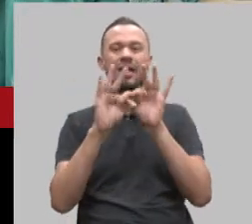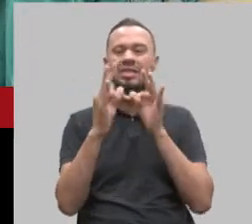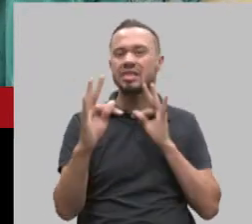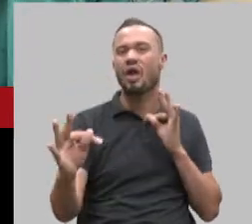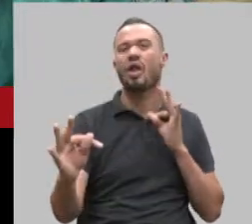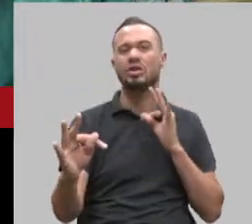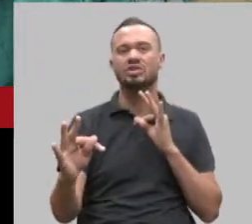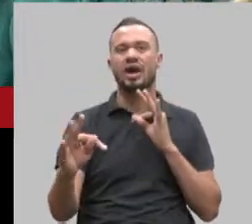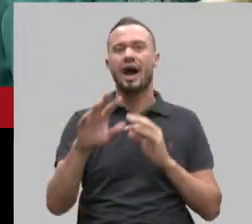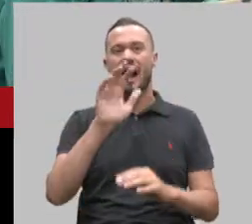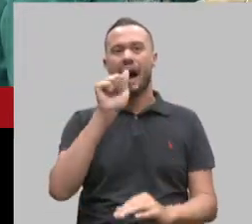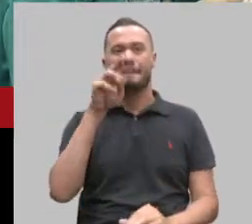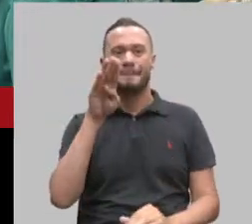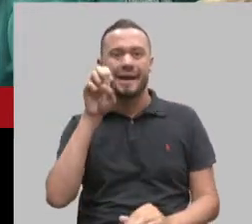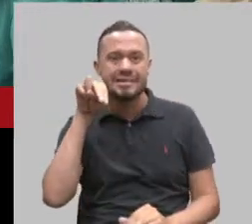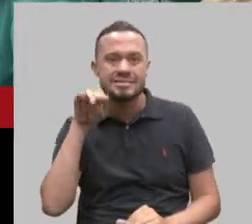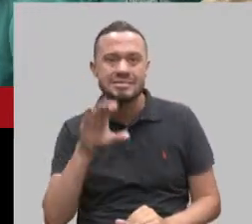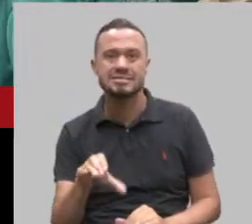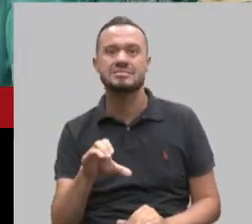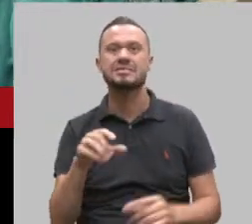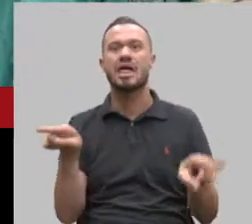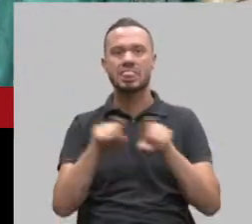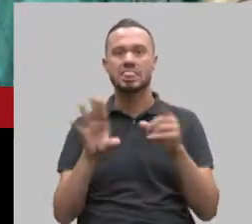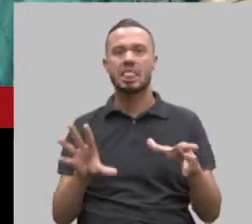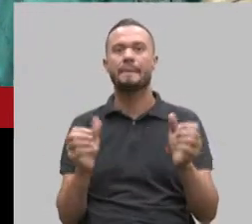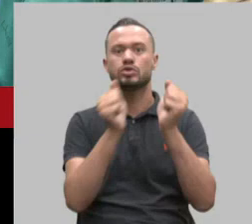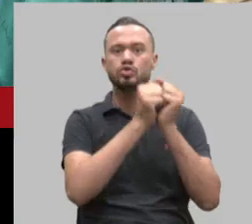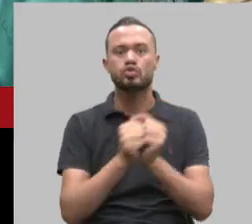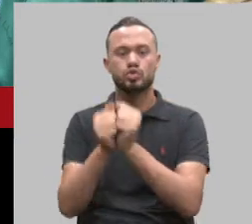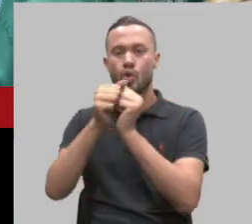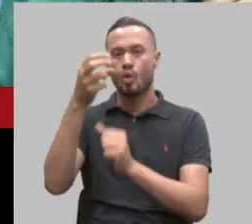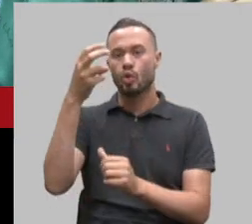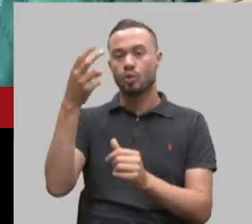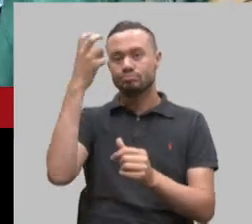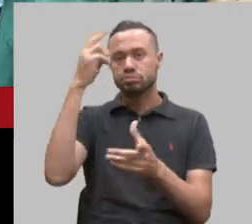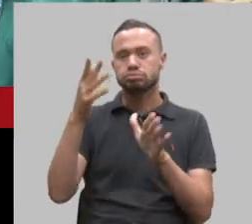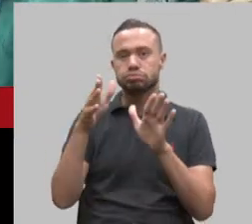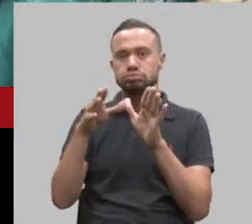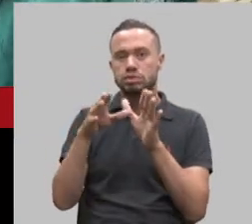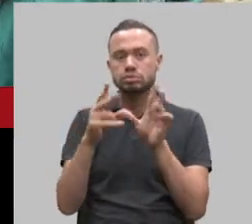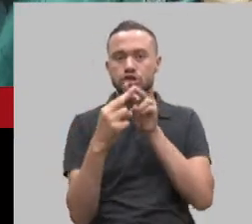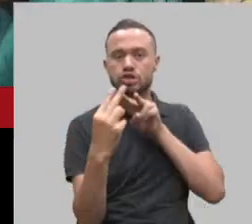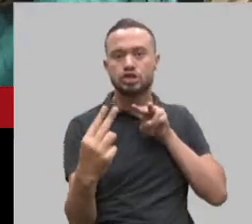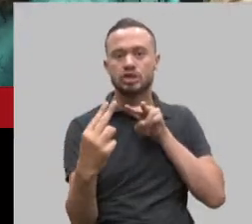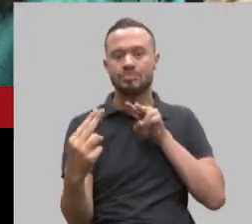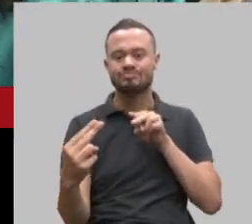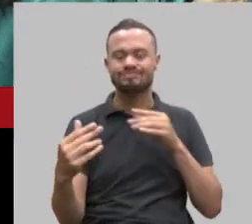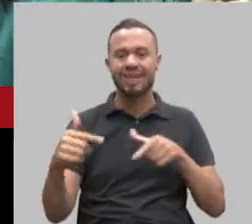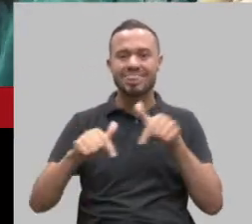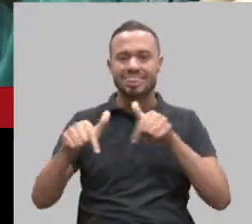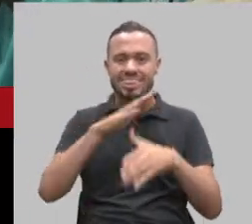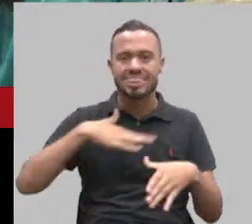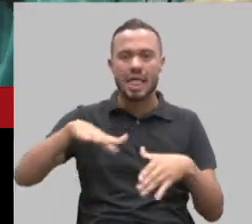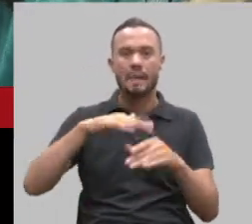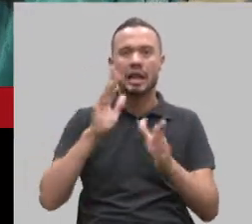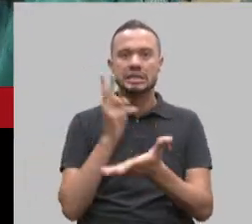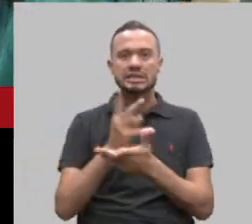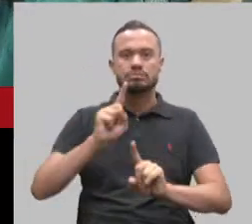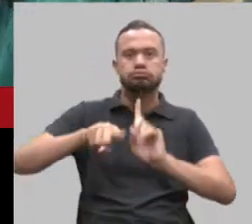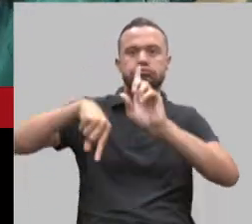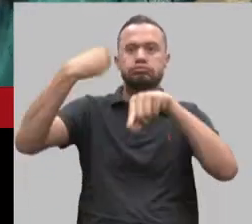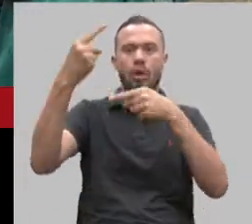bncc inclui nas competências a cultura digital o mercado de trabalho tá sempre em evolução e parece que o sistema educacional ficou